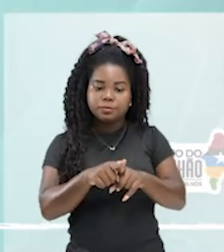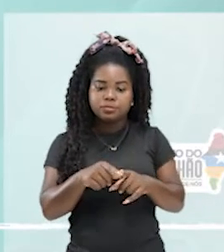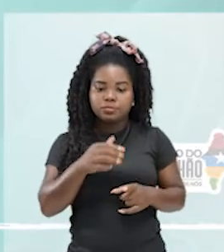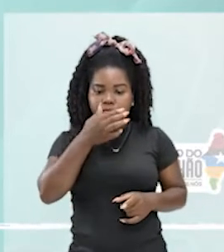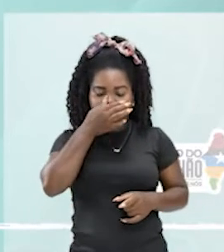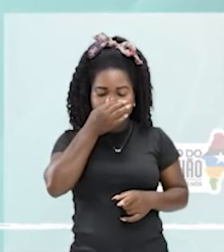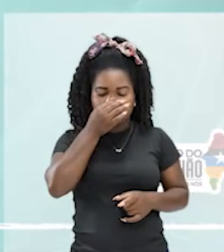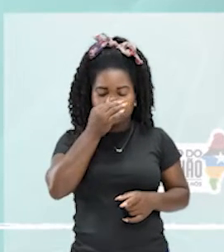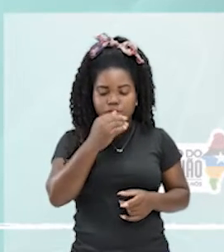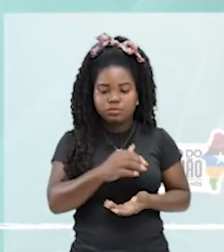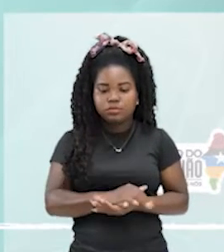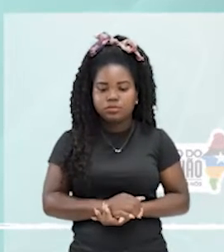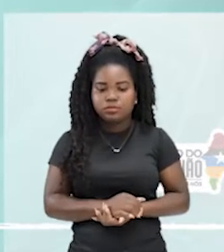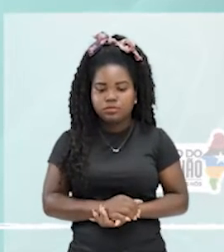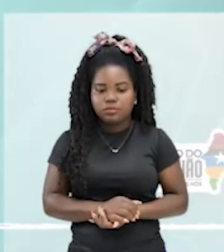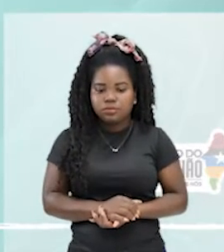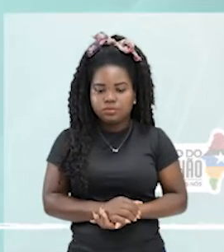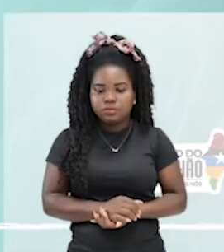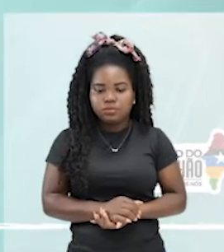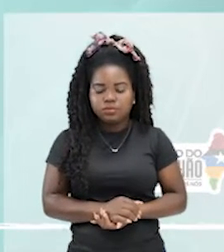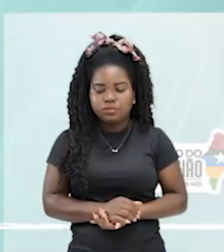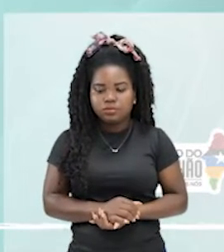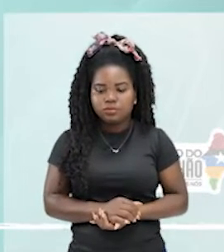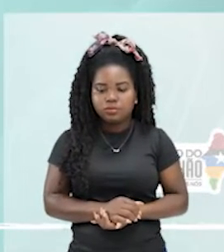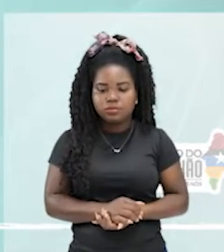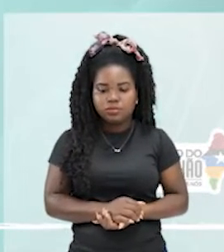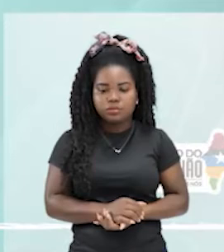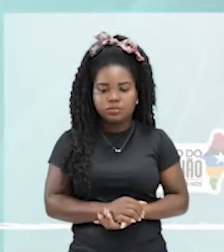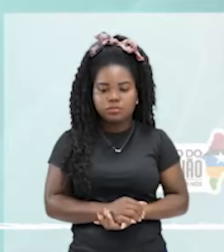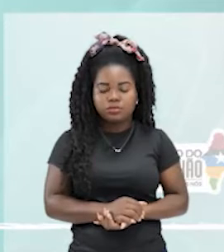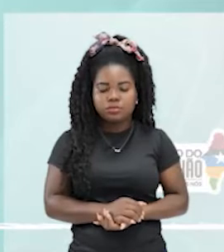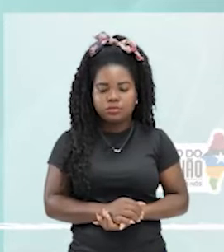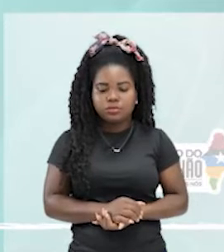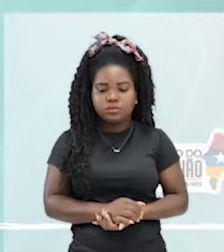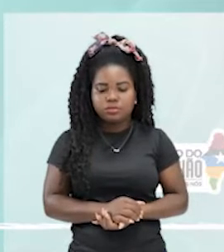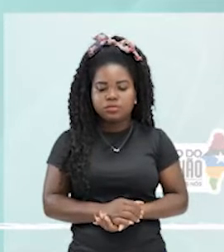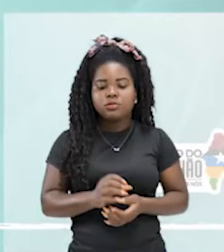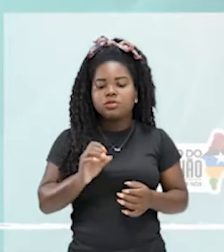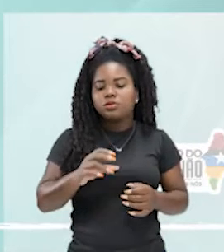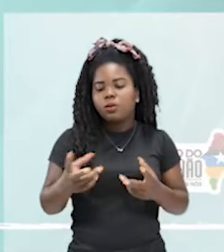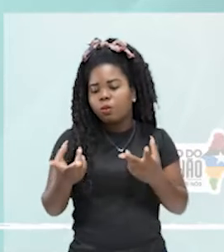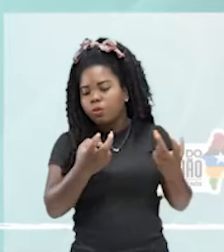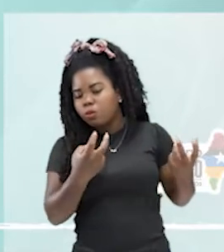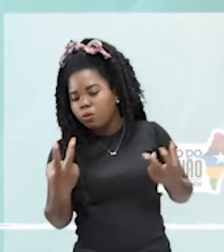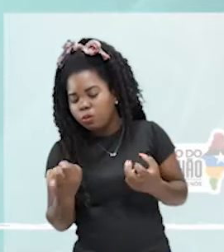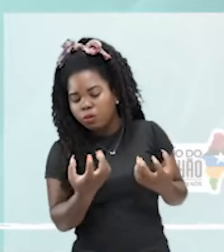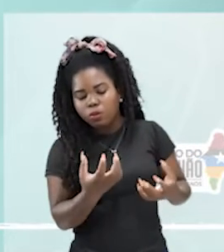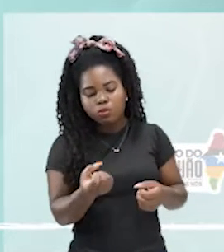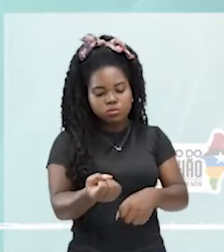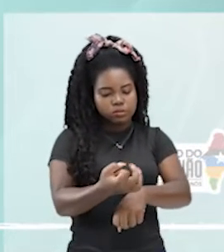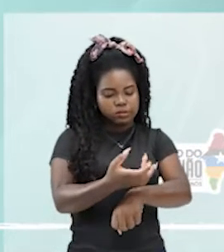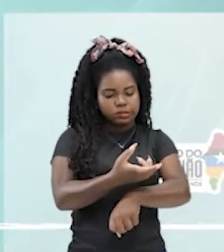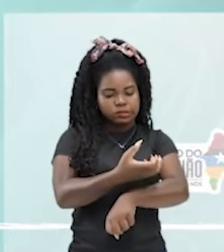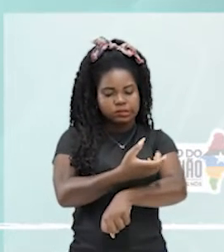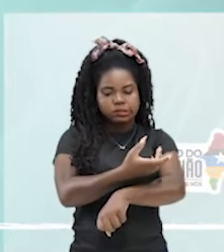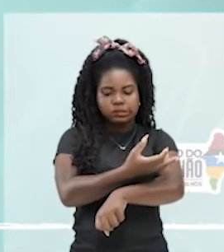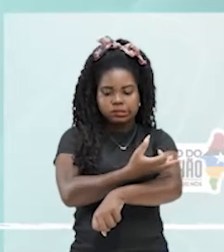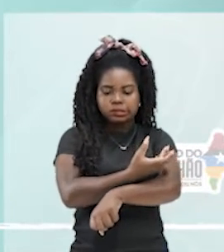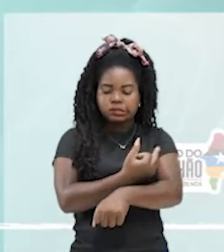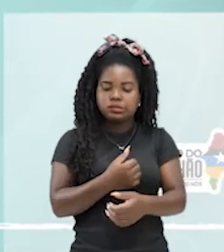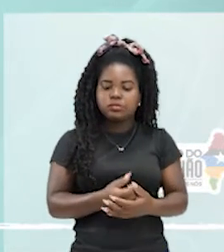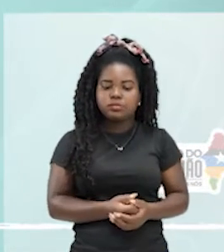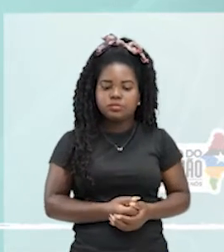ele avança no processo do Stanislavski, que é só de percepção emocional, ele vai a um